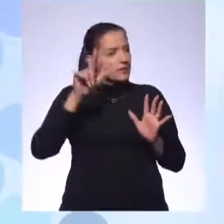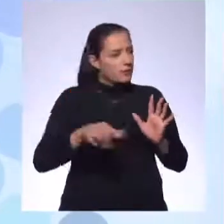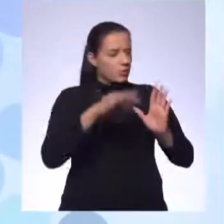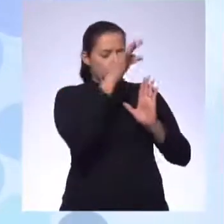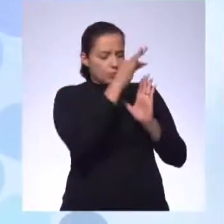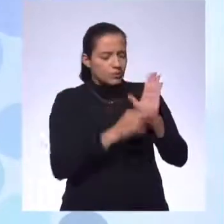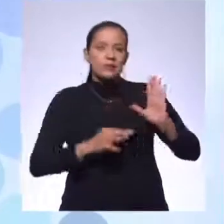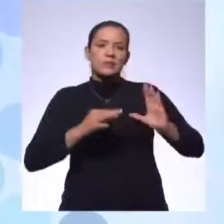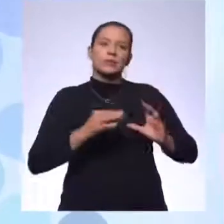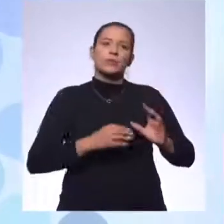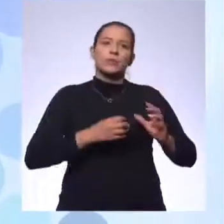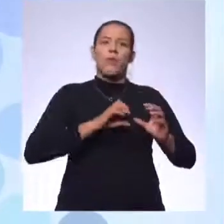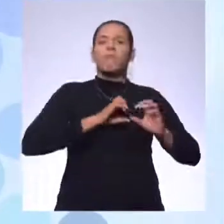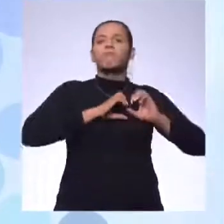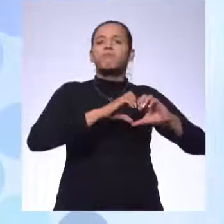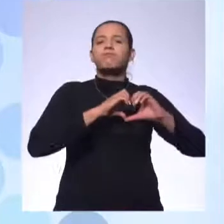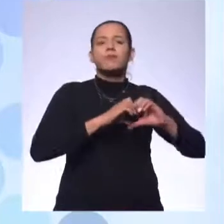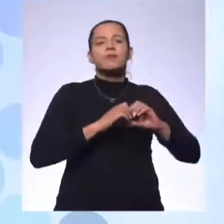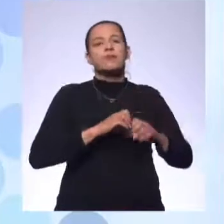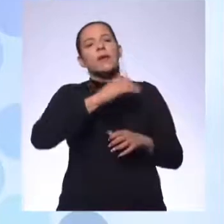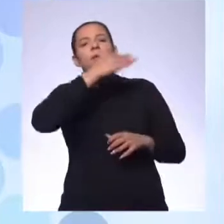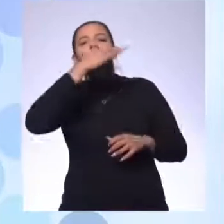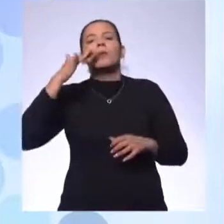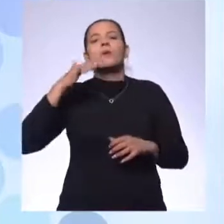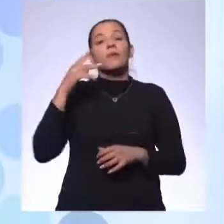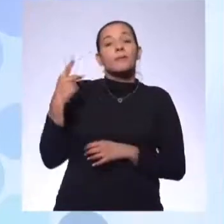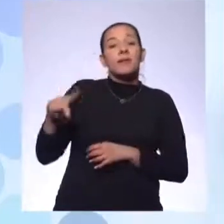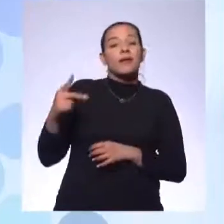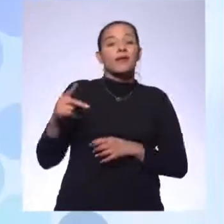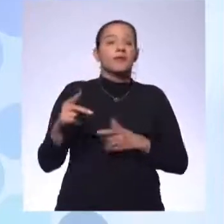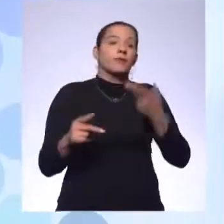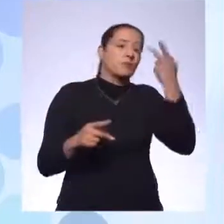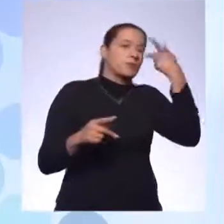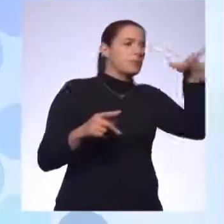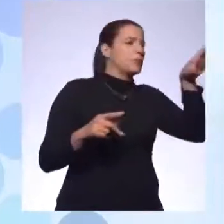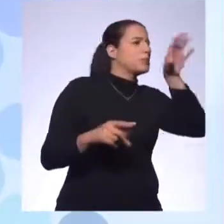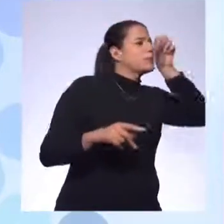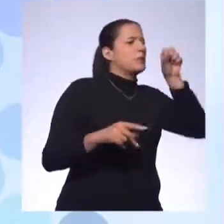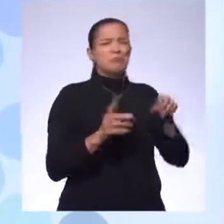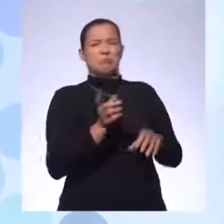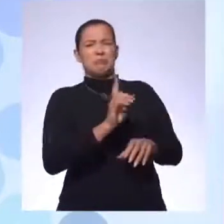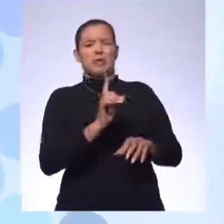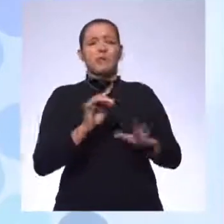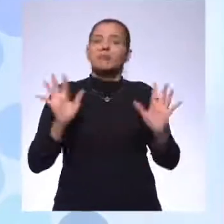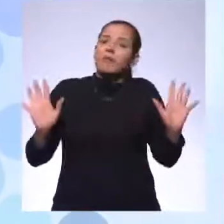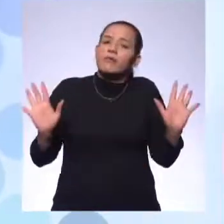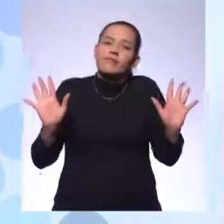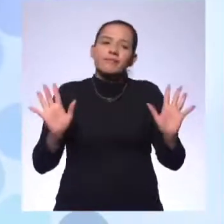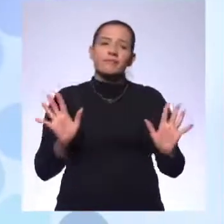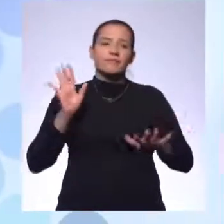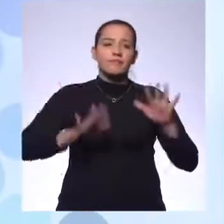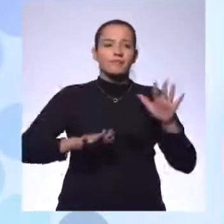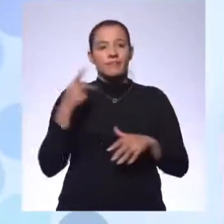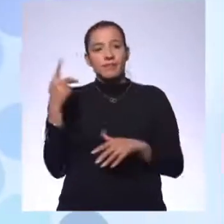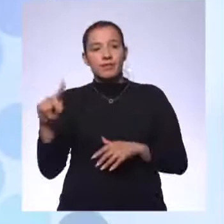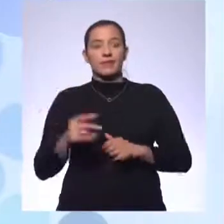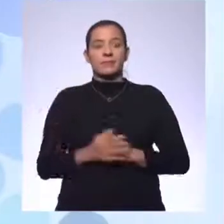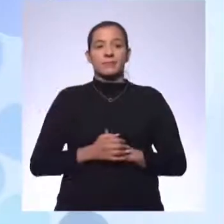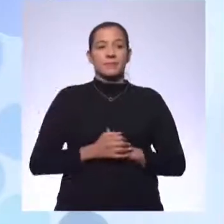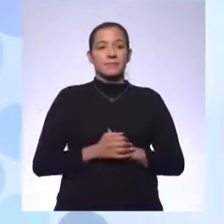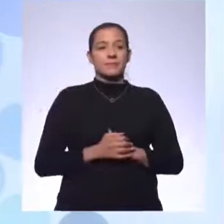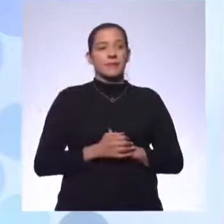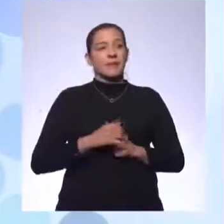Nossa, ela é perfumada. E outra coisa, era perfumada para ele. Outra pessoa pode chegar e falar, não, não é tão perfumado, não. Então, gente, é isto.